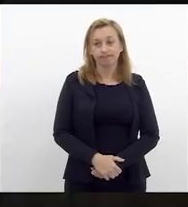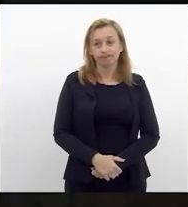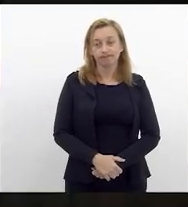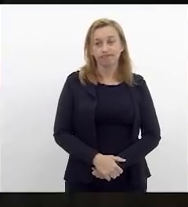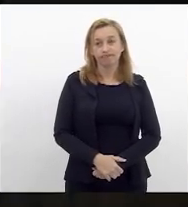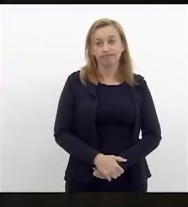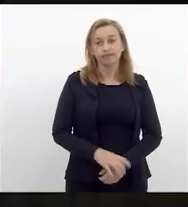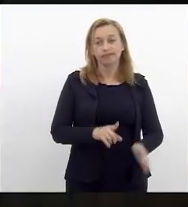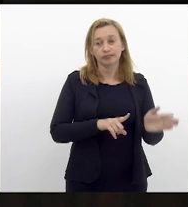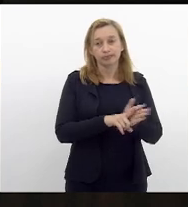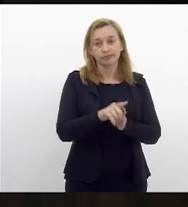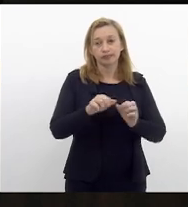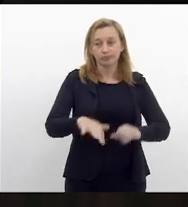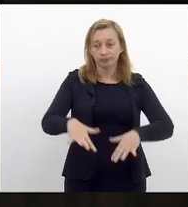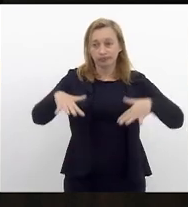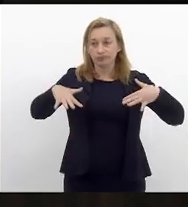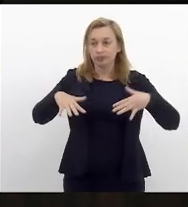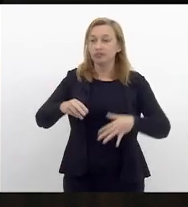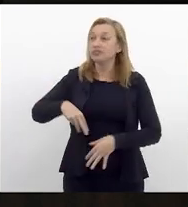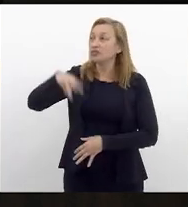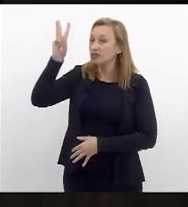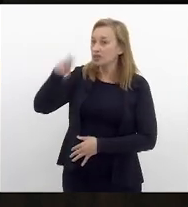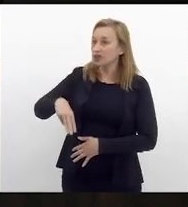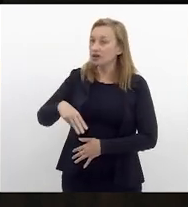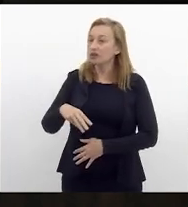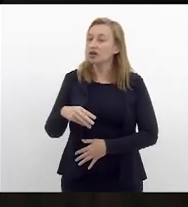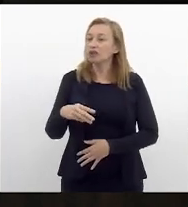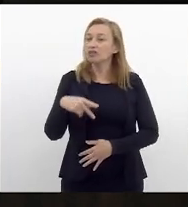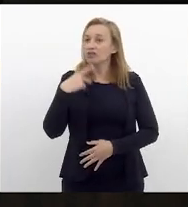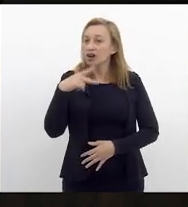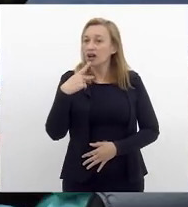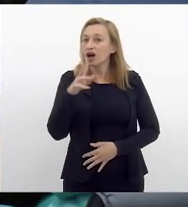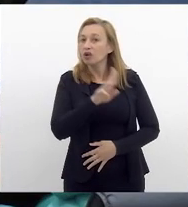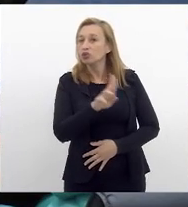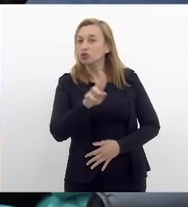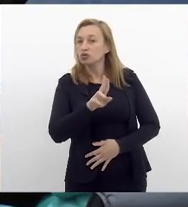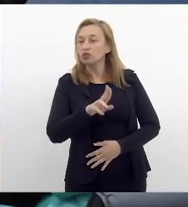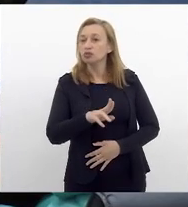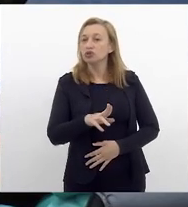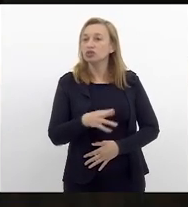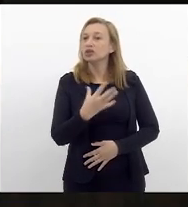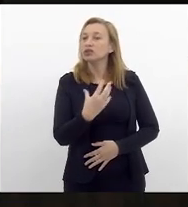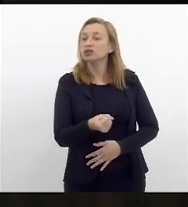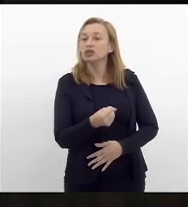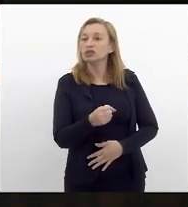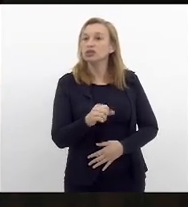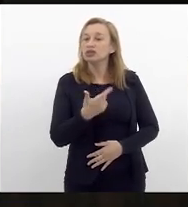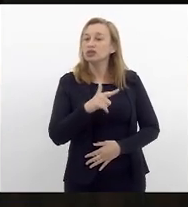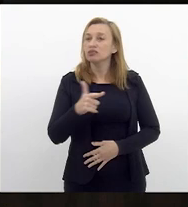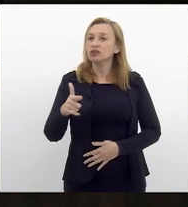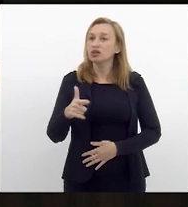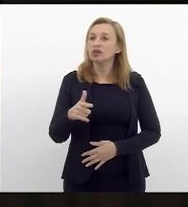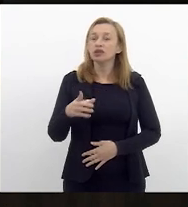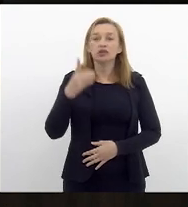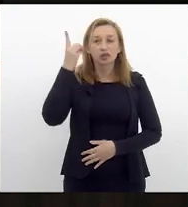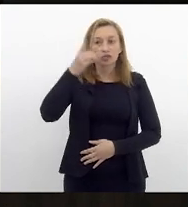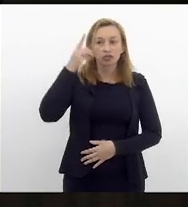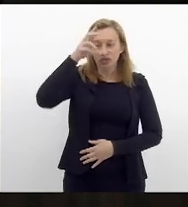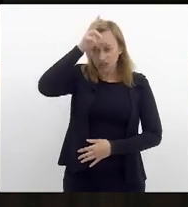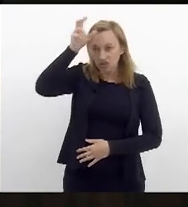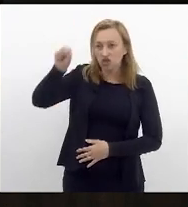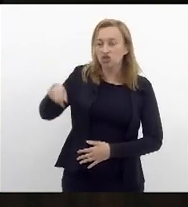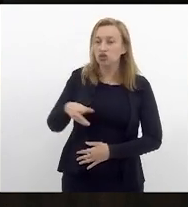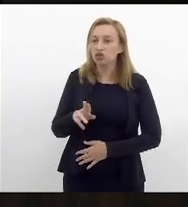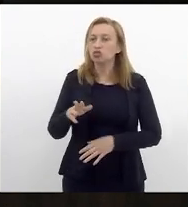Pergunto no plenário se há alguém querendo encaminhar favorável aos nomes. Não havendo, por favor, deputada Tia Ju, quero